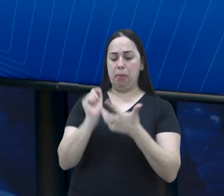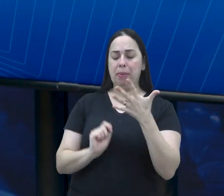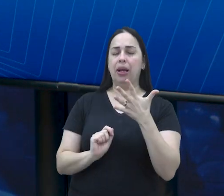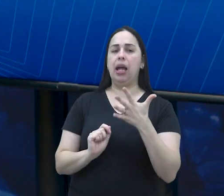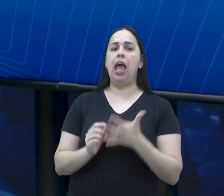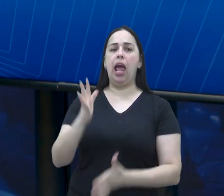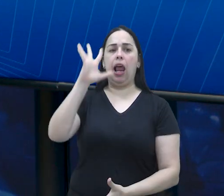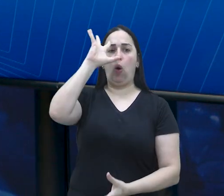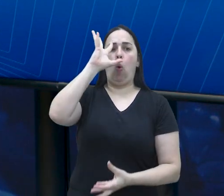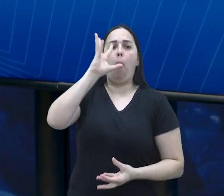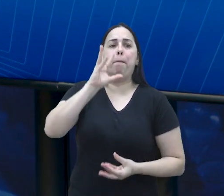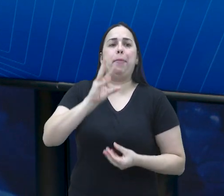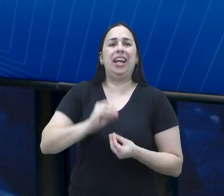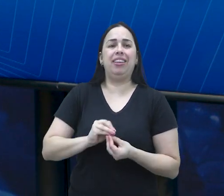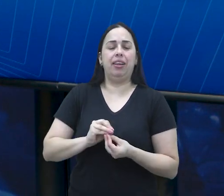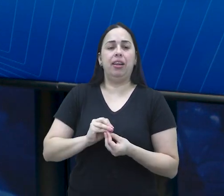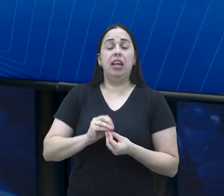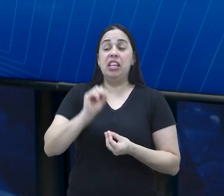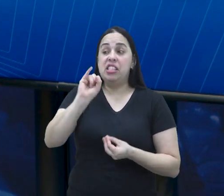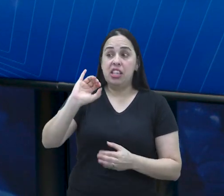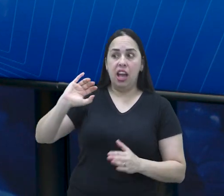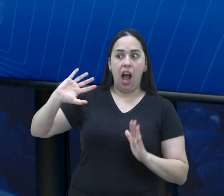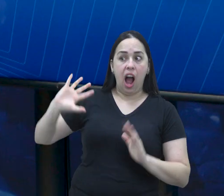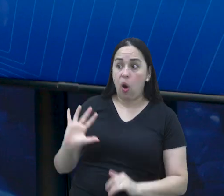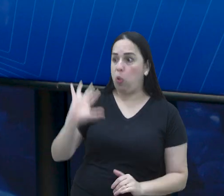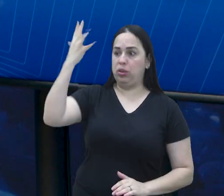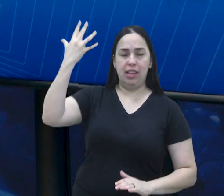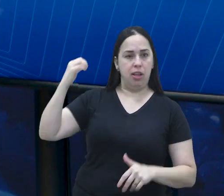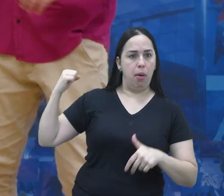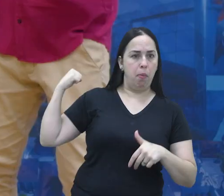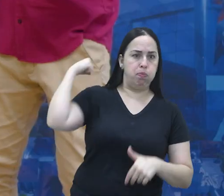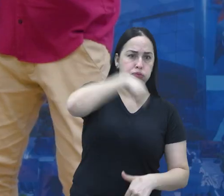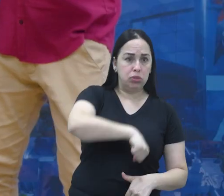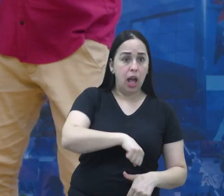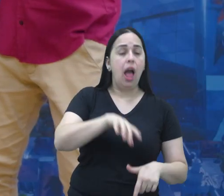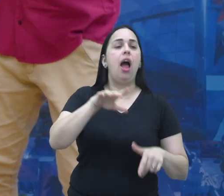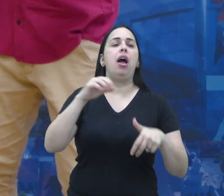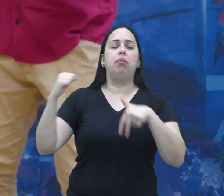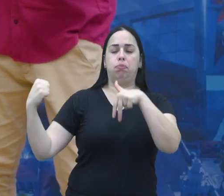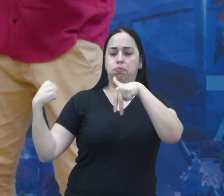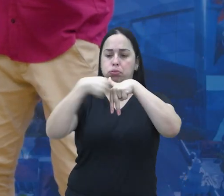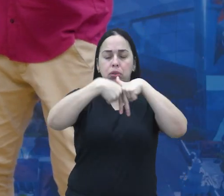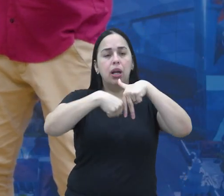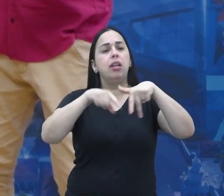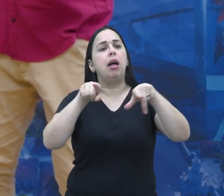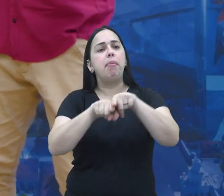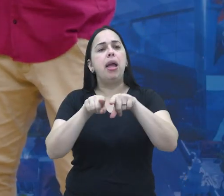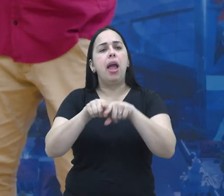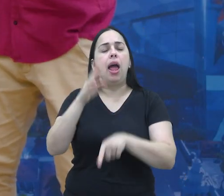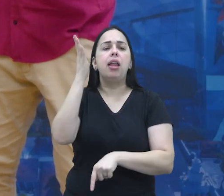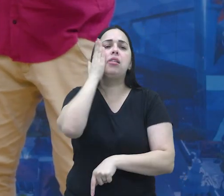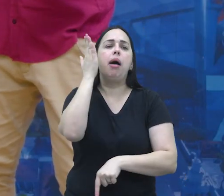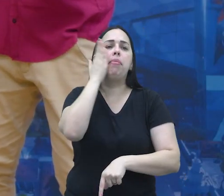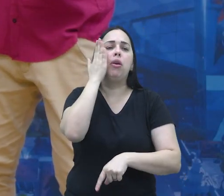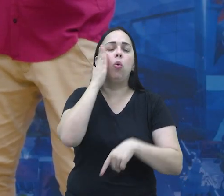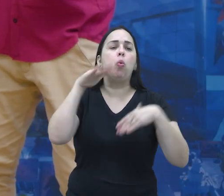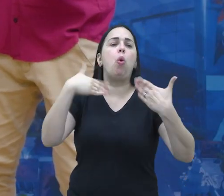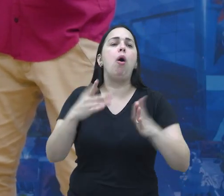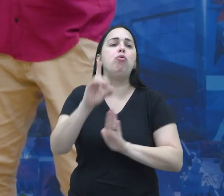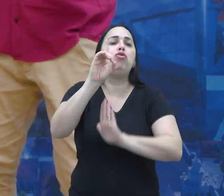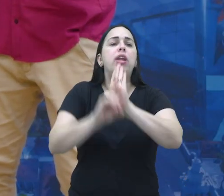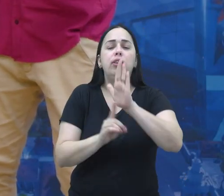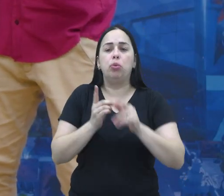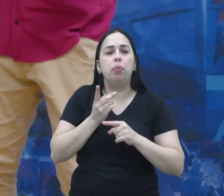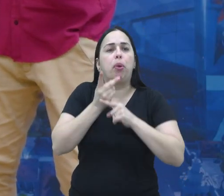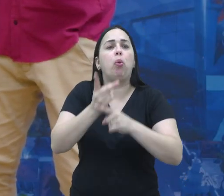se previnam também e denunciem quando acontecer a violência. E o que pode ser melhorado, né, dentro